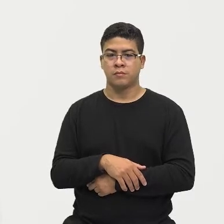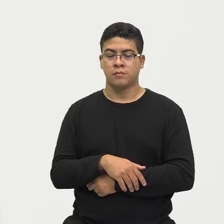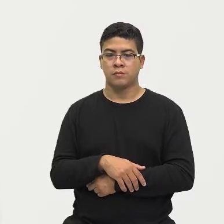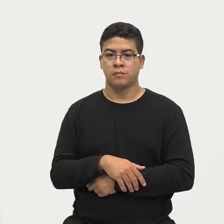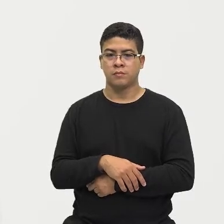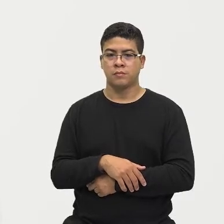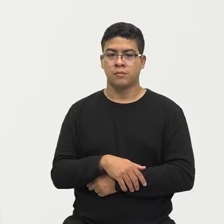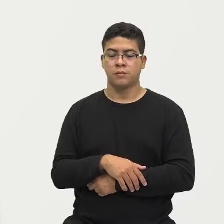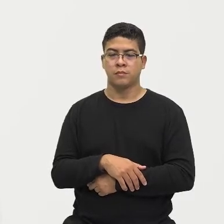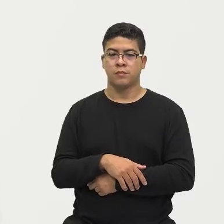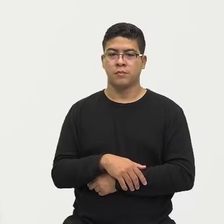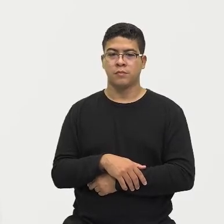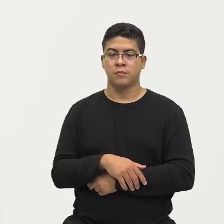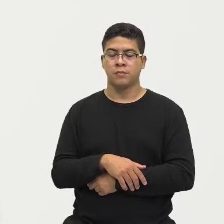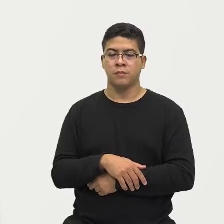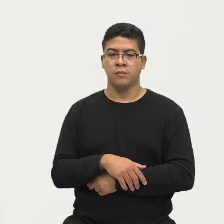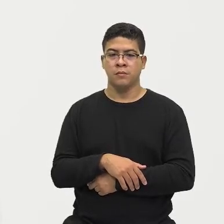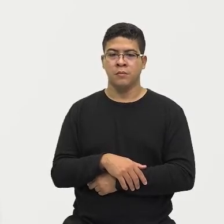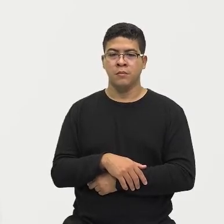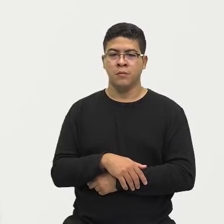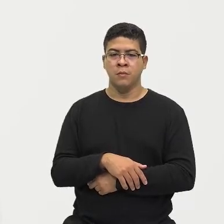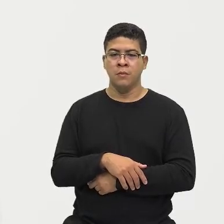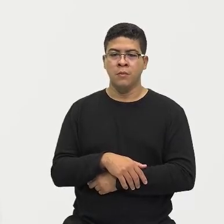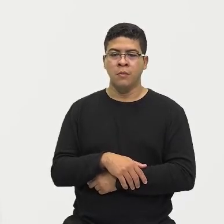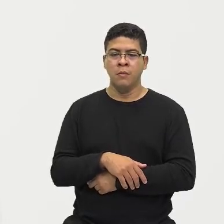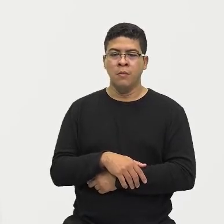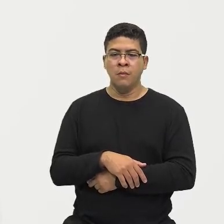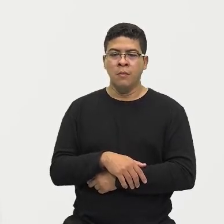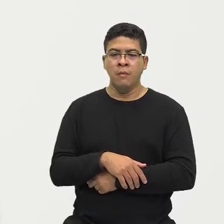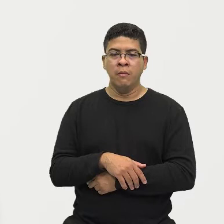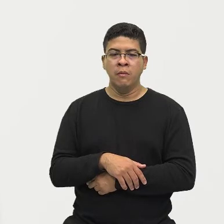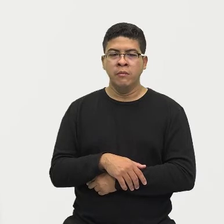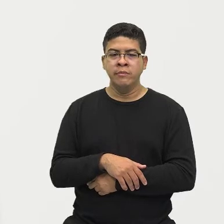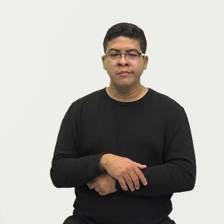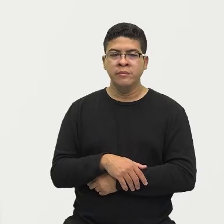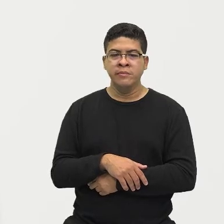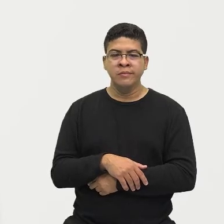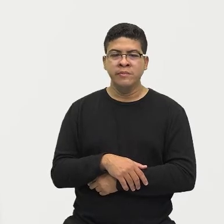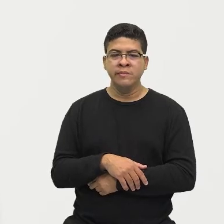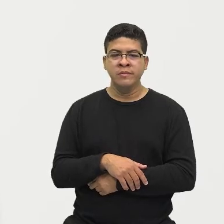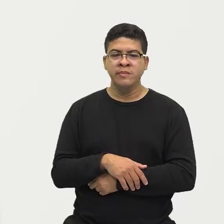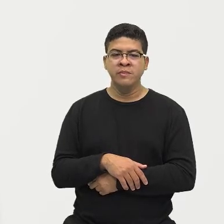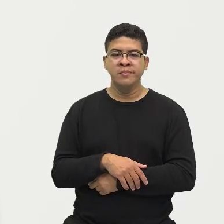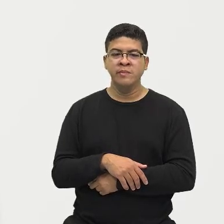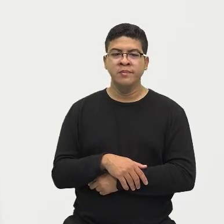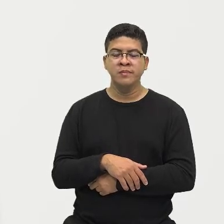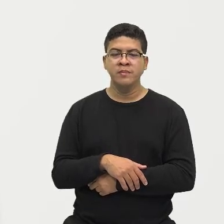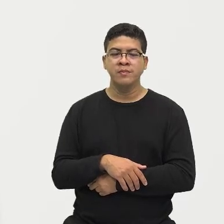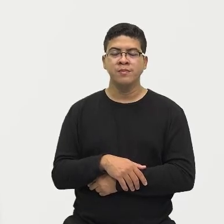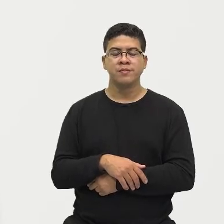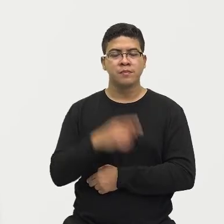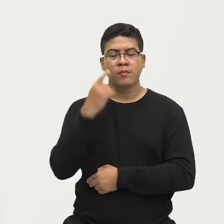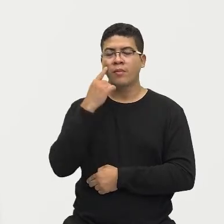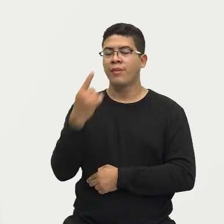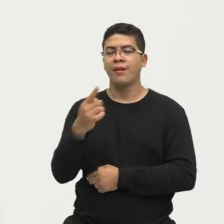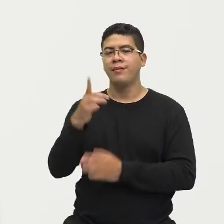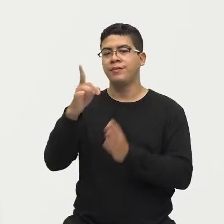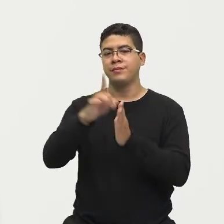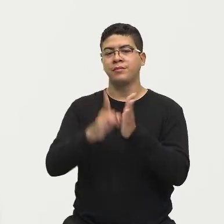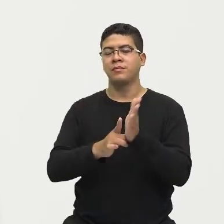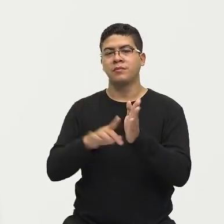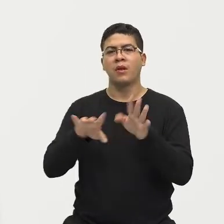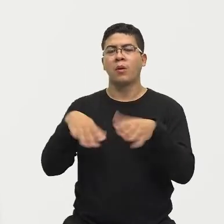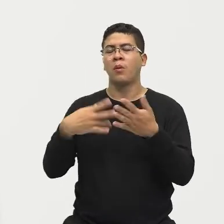Essa palavra forte. Vamos ver aqui no nosso dicionário, está aberto aqui a página, para ver qual o sentido dessa